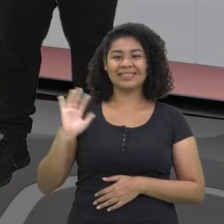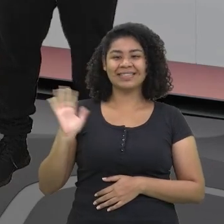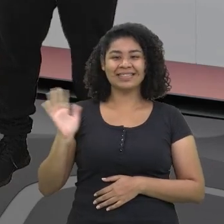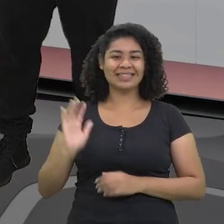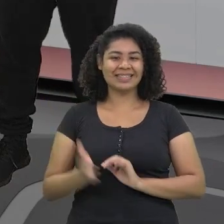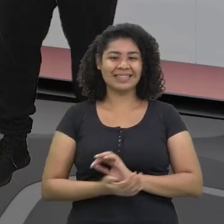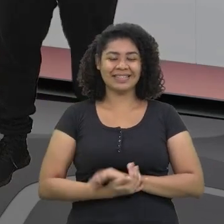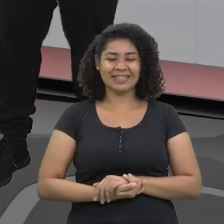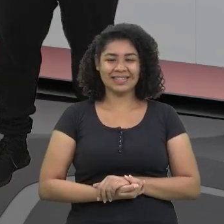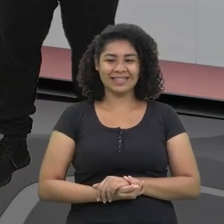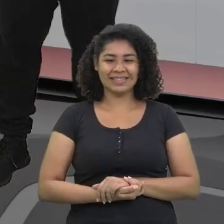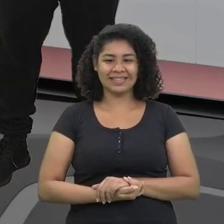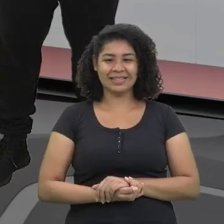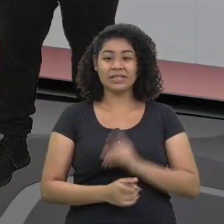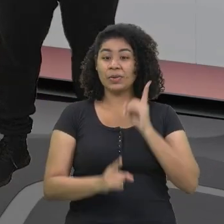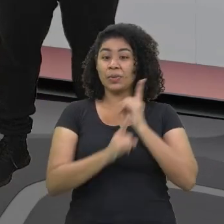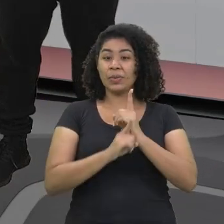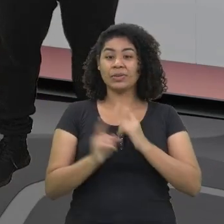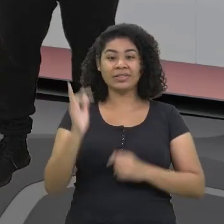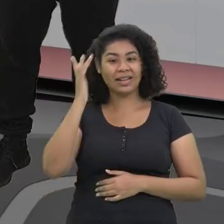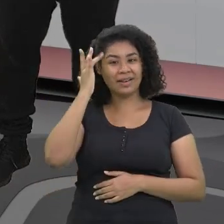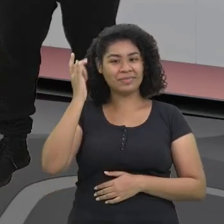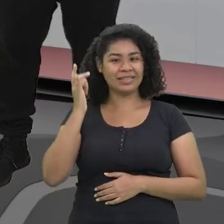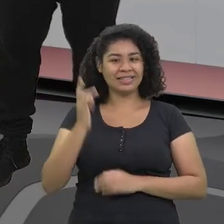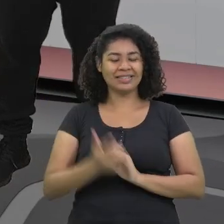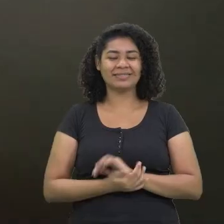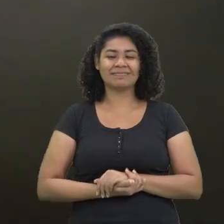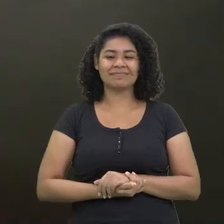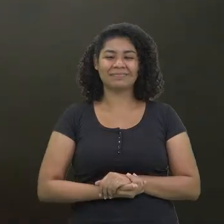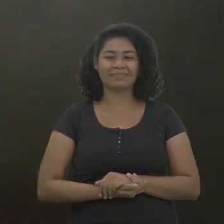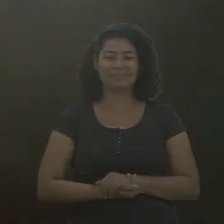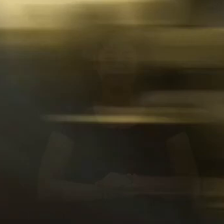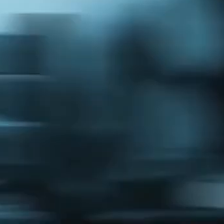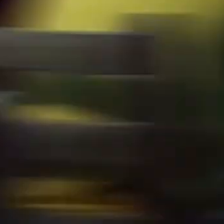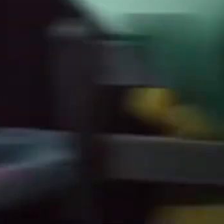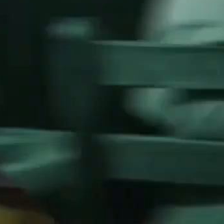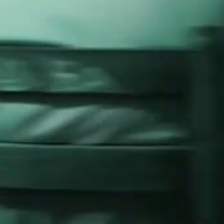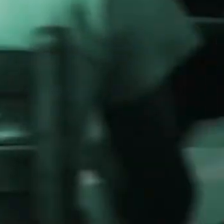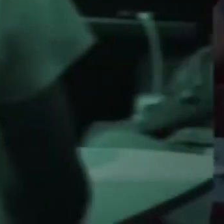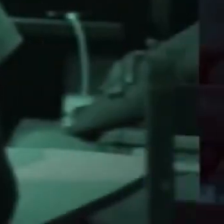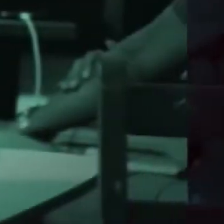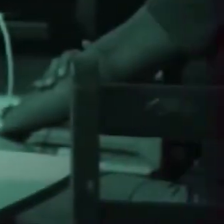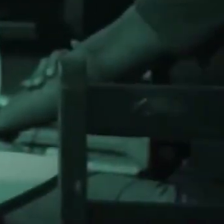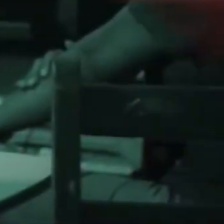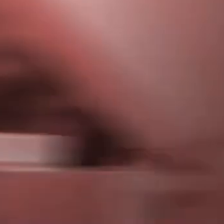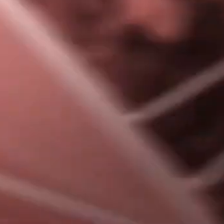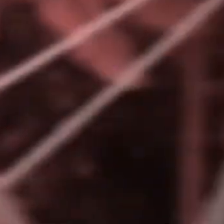gente. Bom descanso e a gente se encontra na próxima aula.